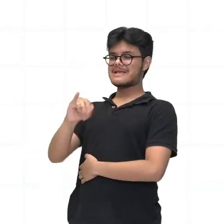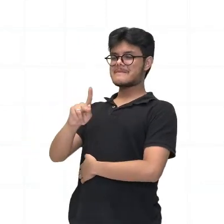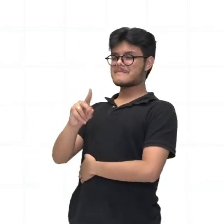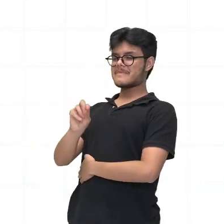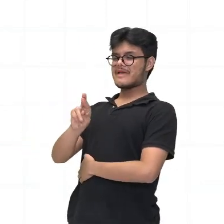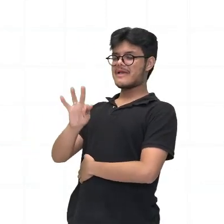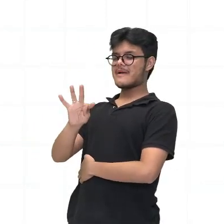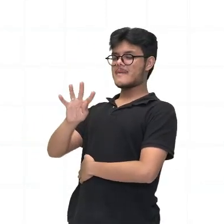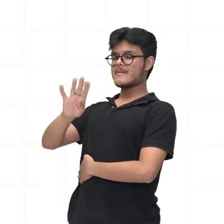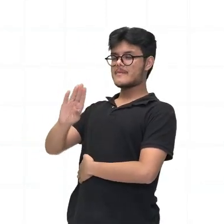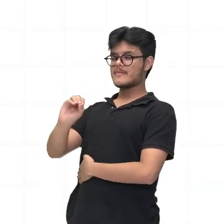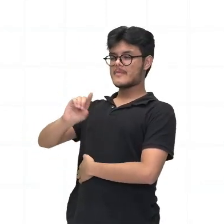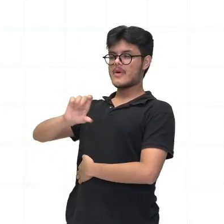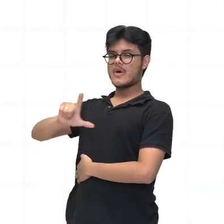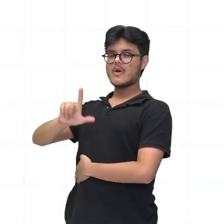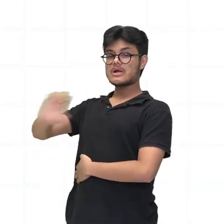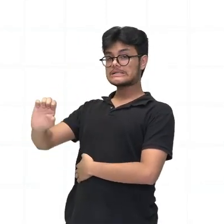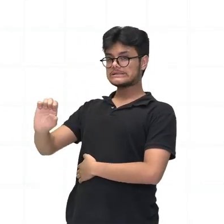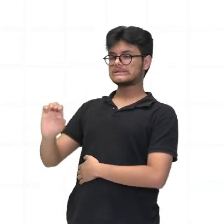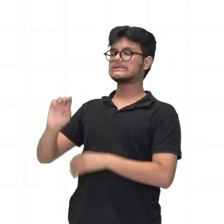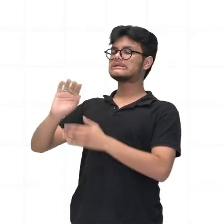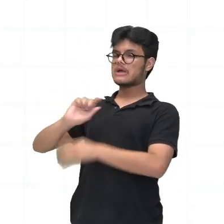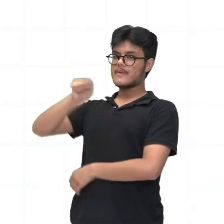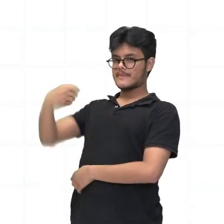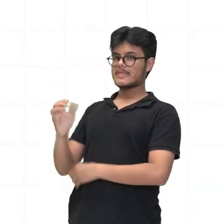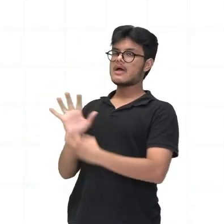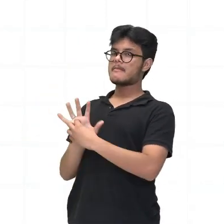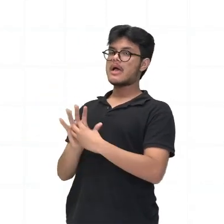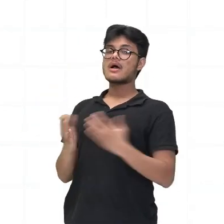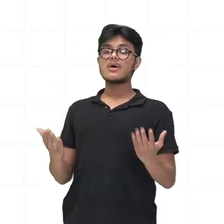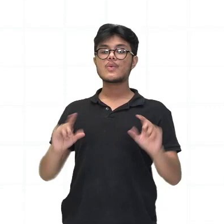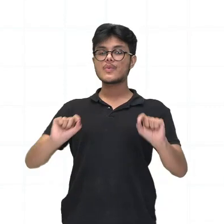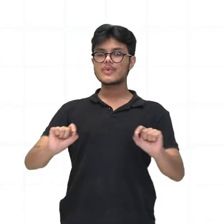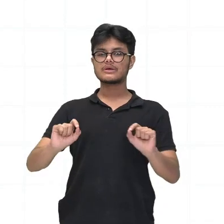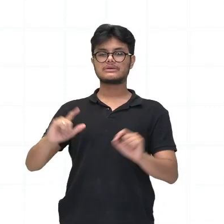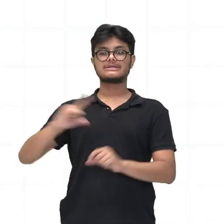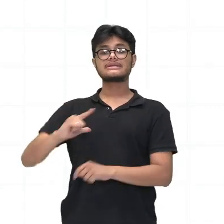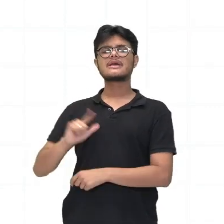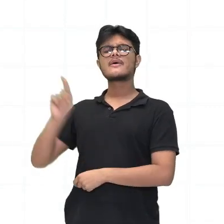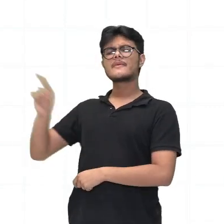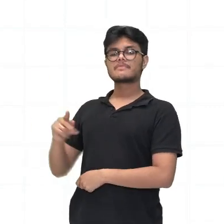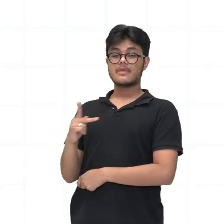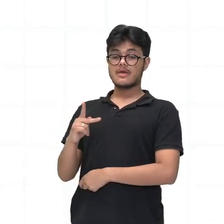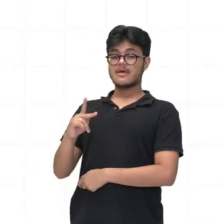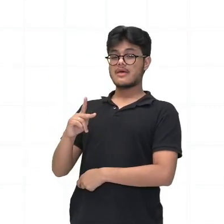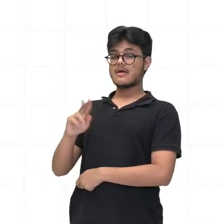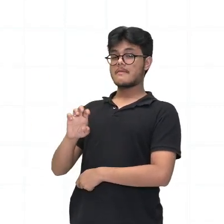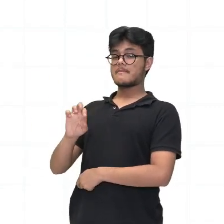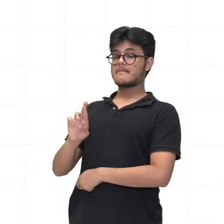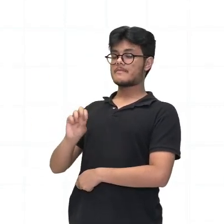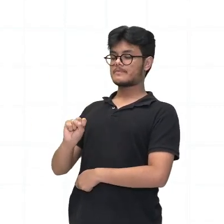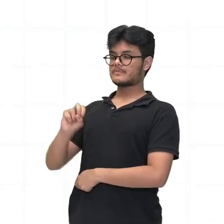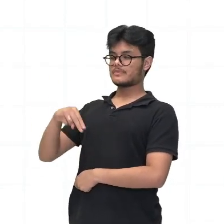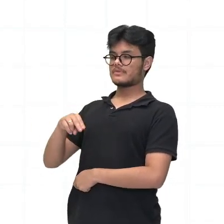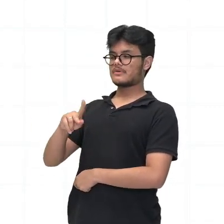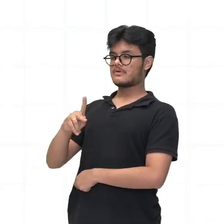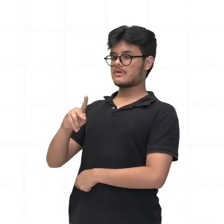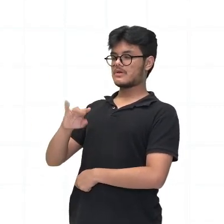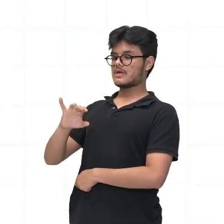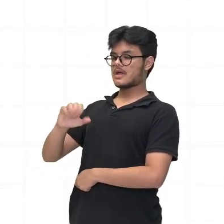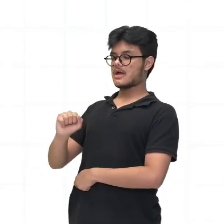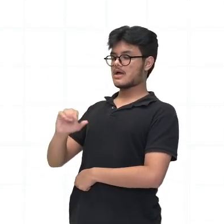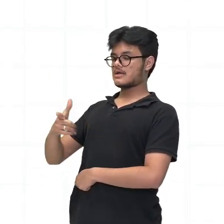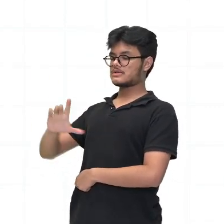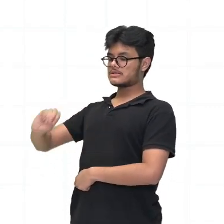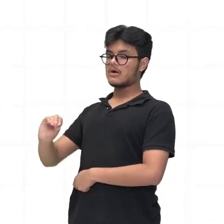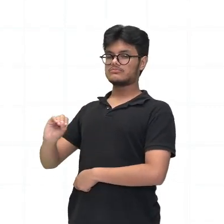nesse primeiro verso, nós temos a personificação. Ora, personificação, professora, sim,